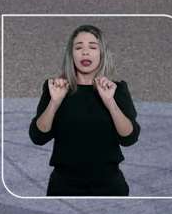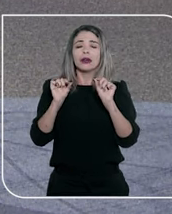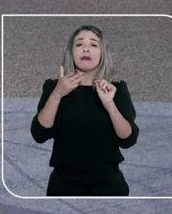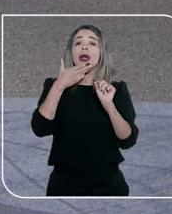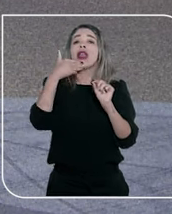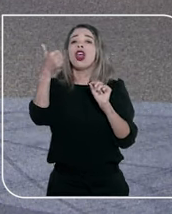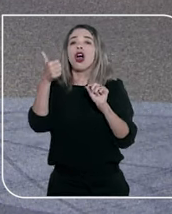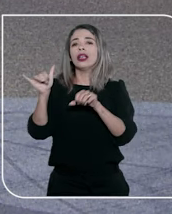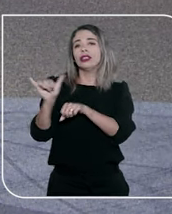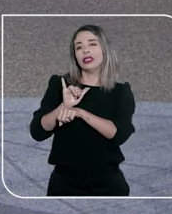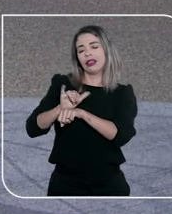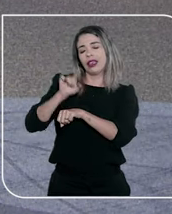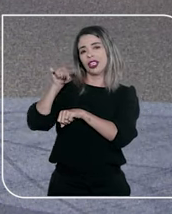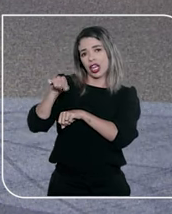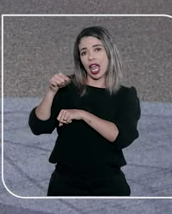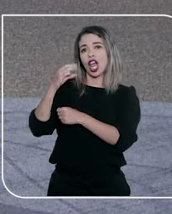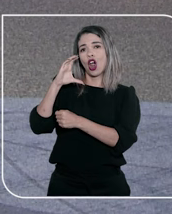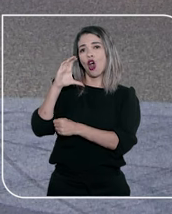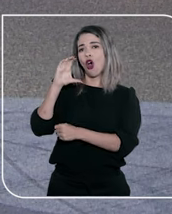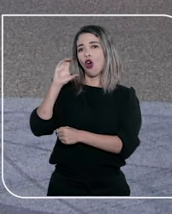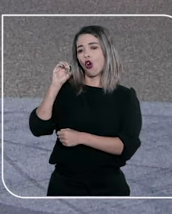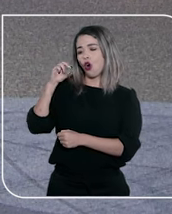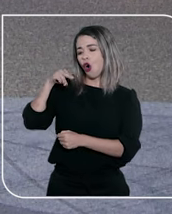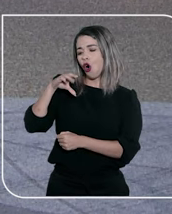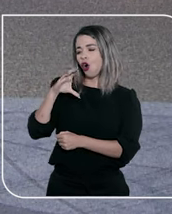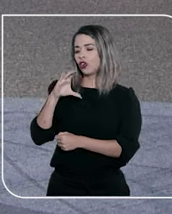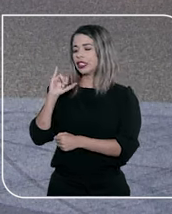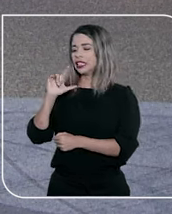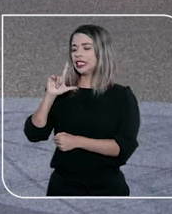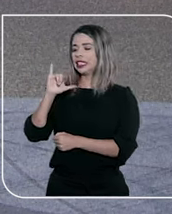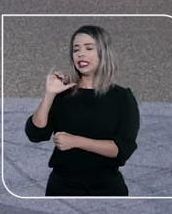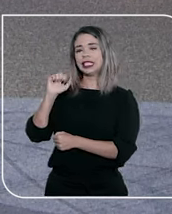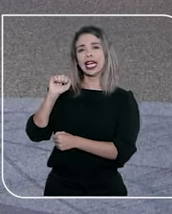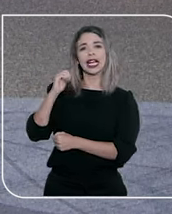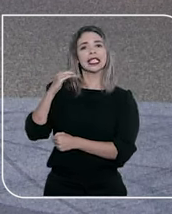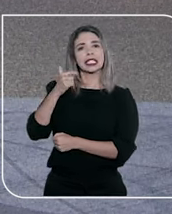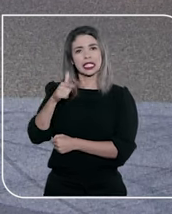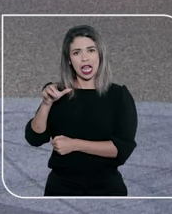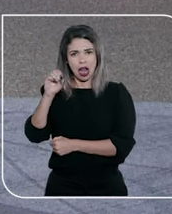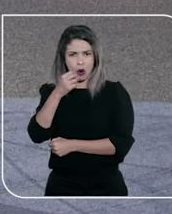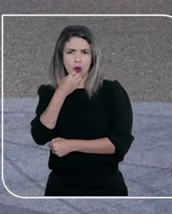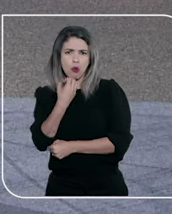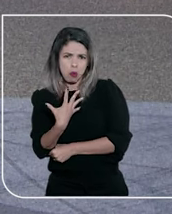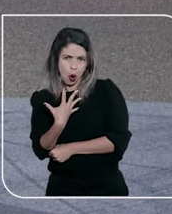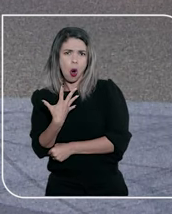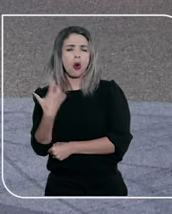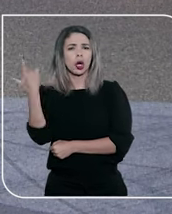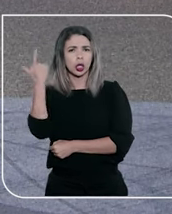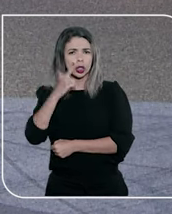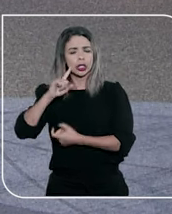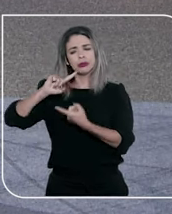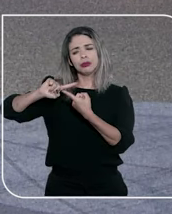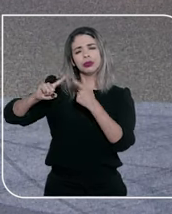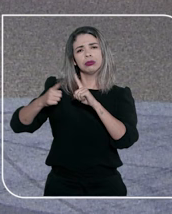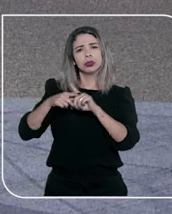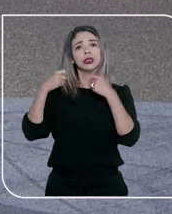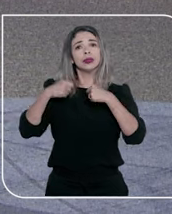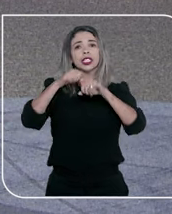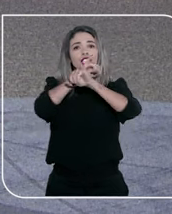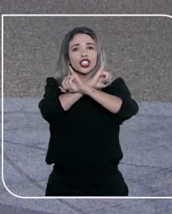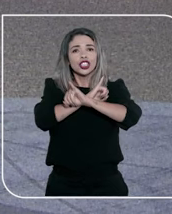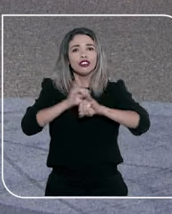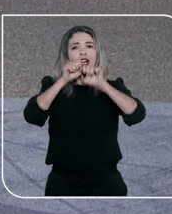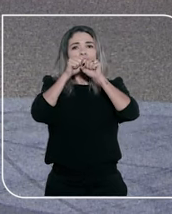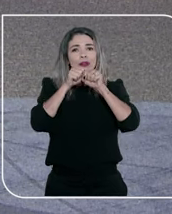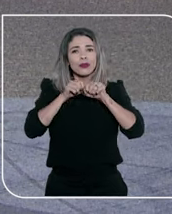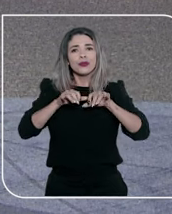e essa saída ou várias saídas, métodos de composição vários que precisam ser difundidos, precisam ser conhecidos